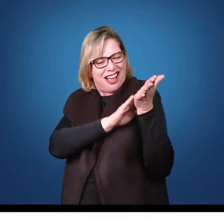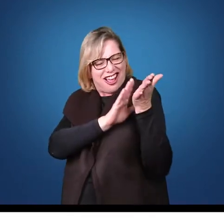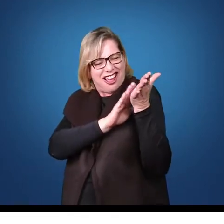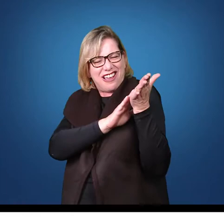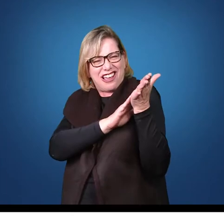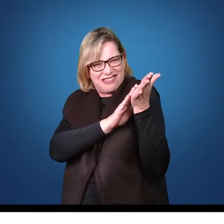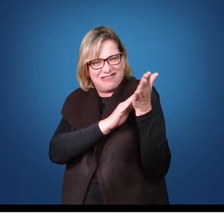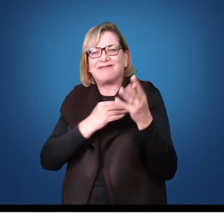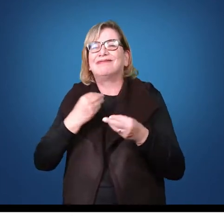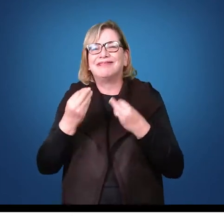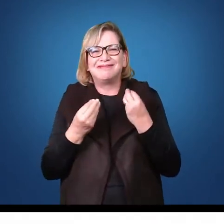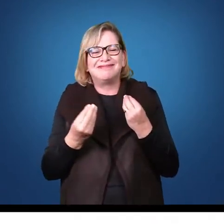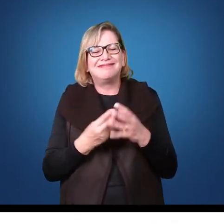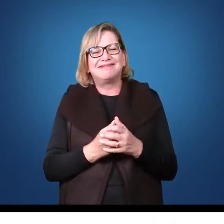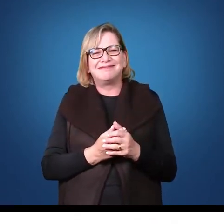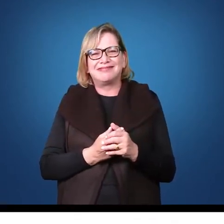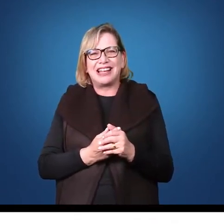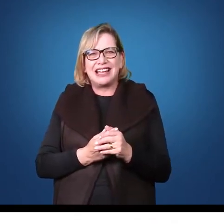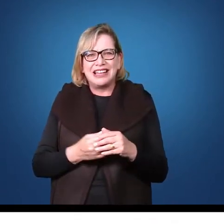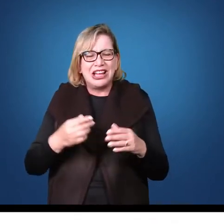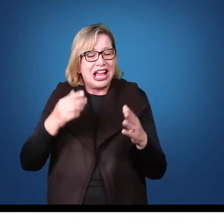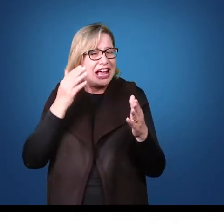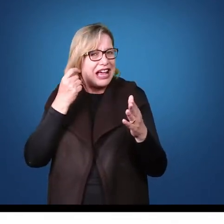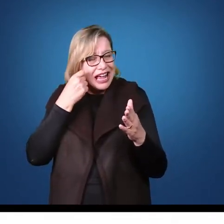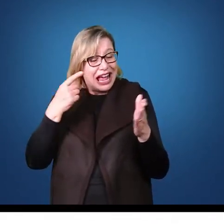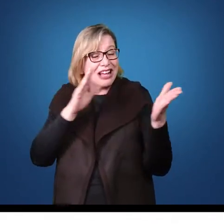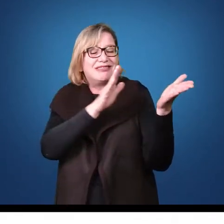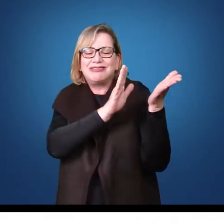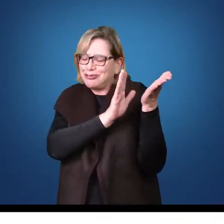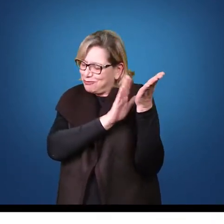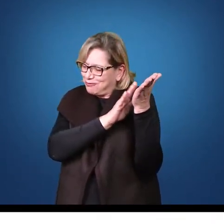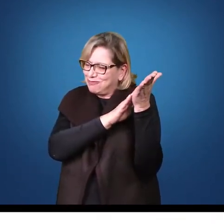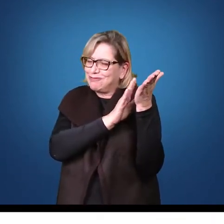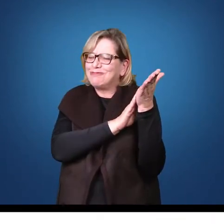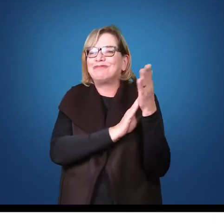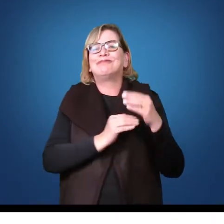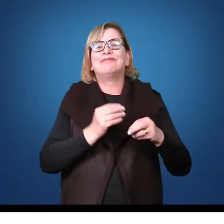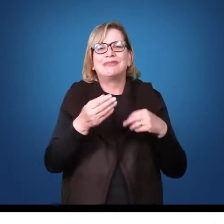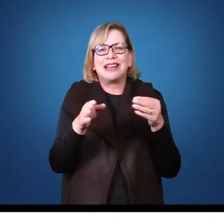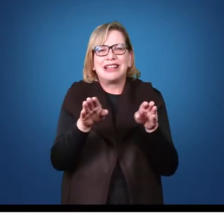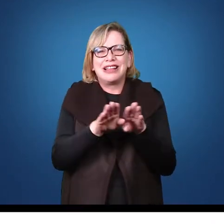ratos. Para os gatos.